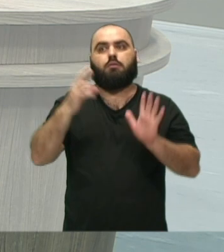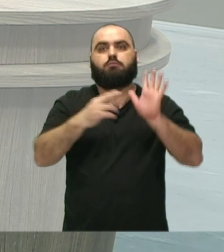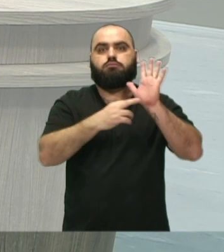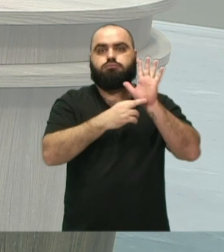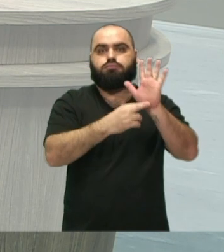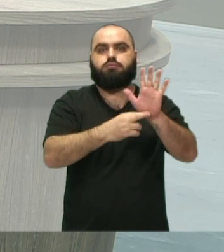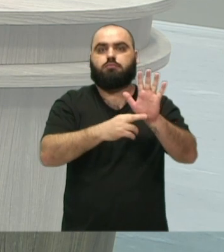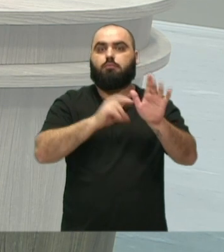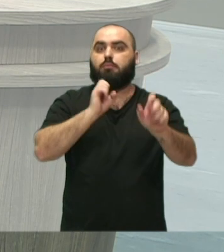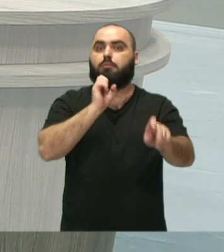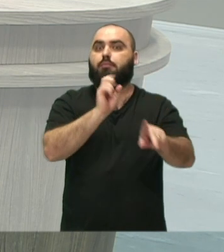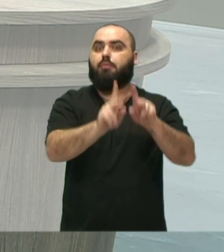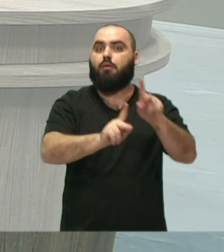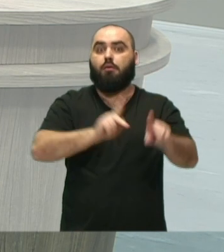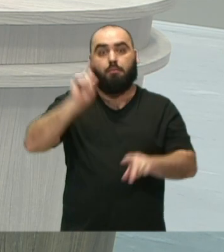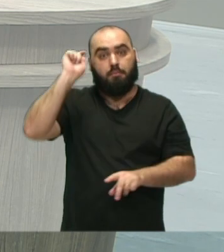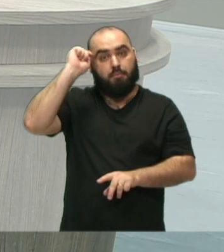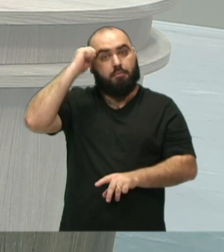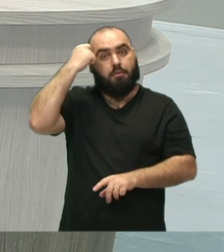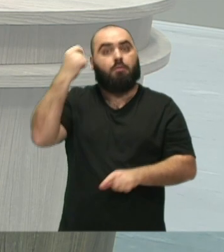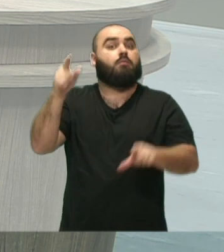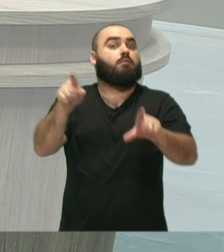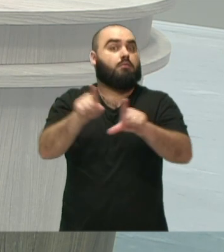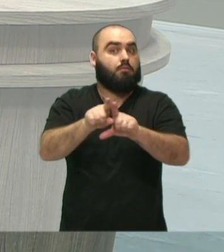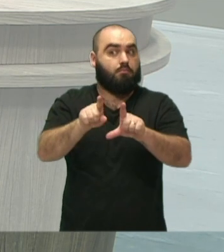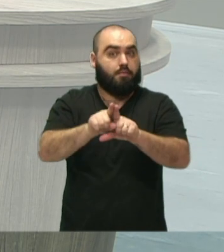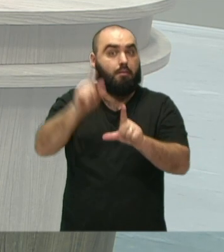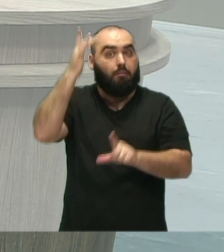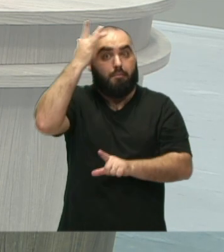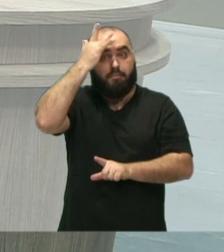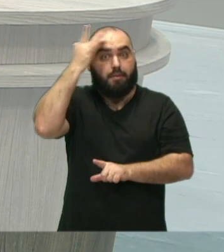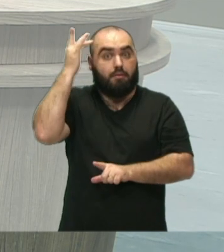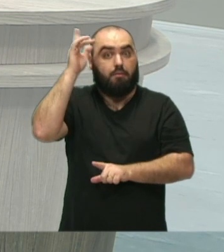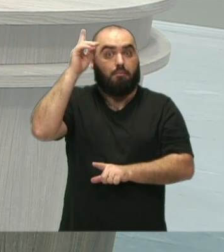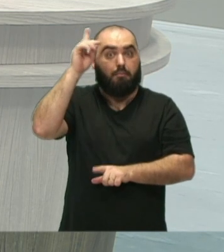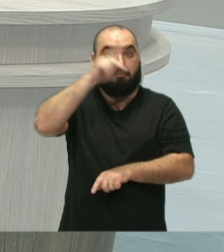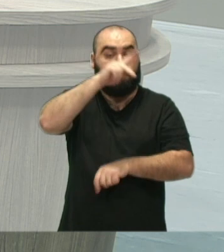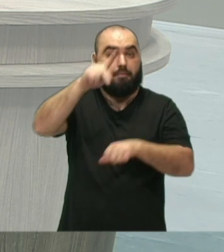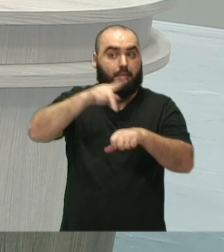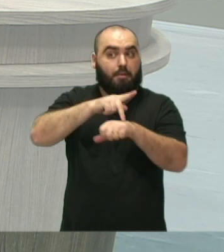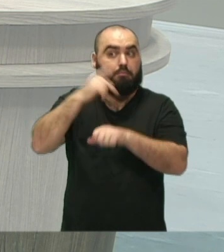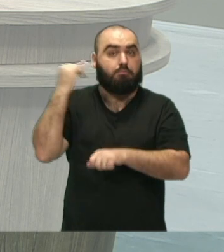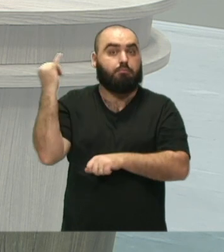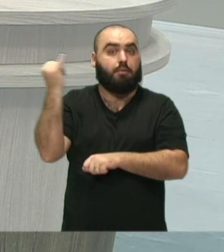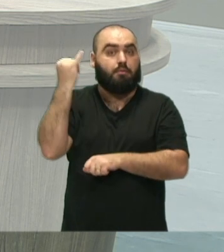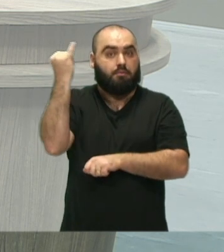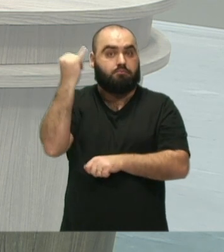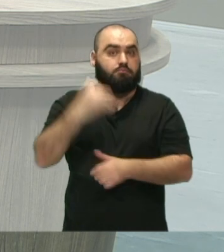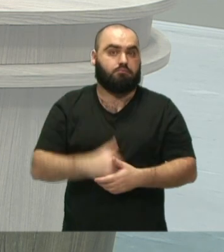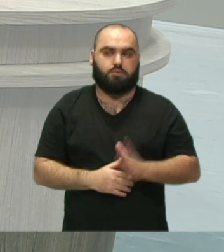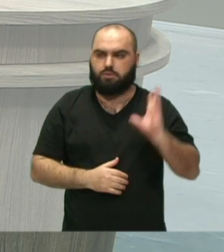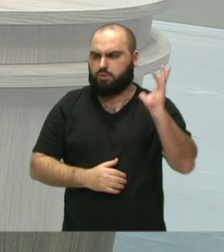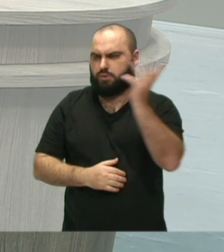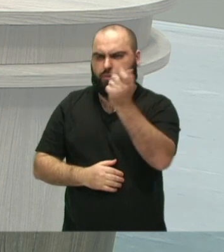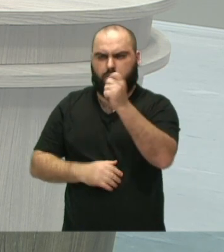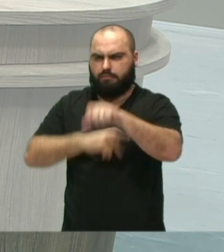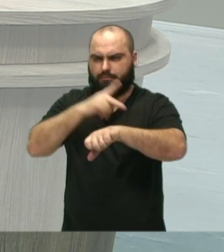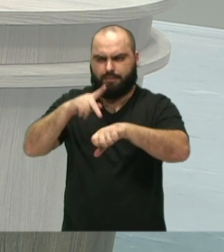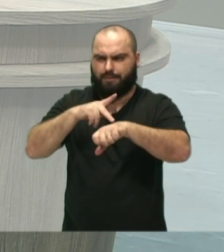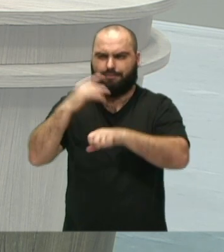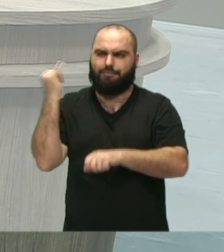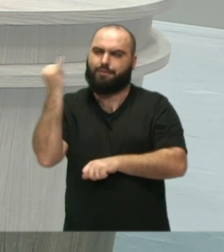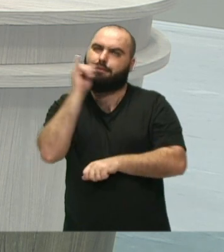do povo preto também nos altos escalões de países importantes, né? Todos os países são importantes, mas digamos